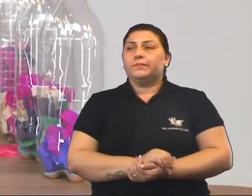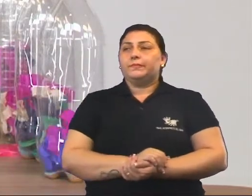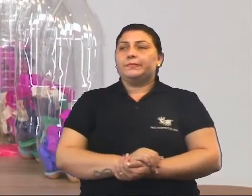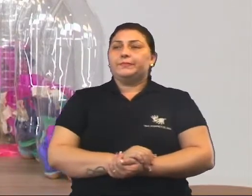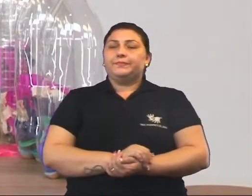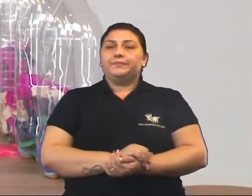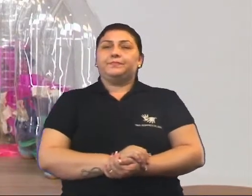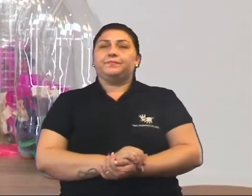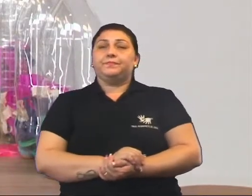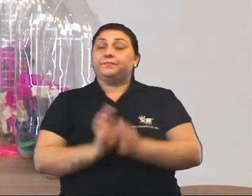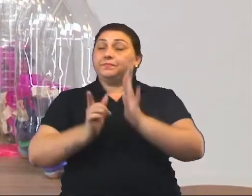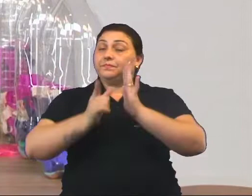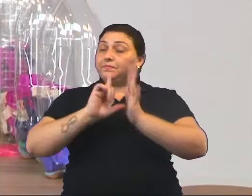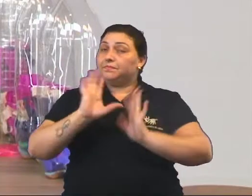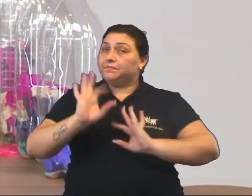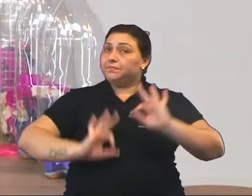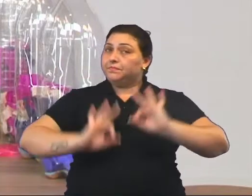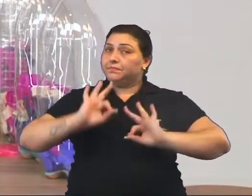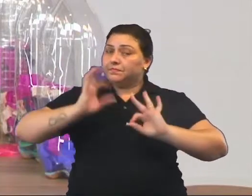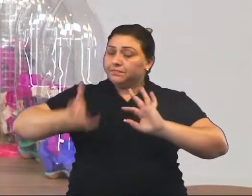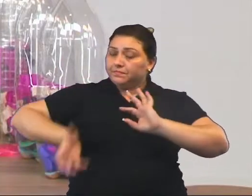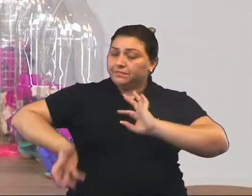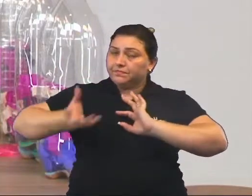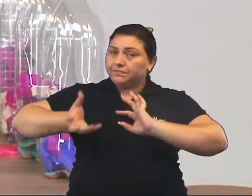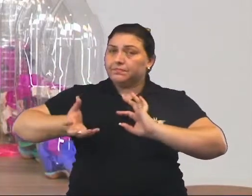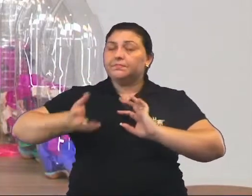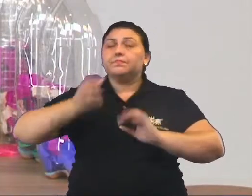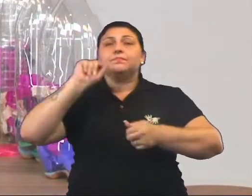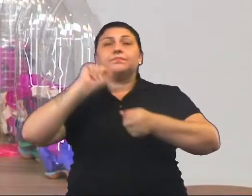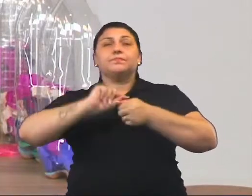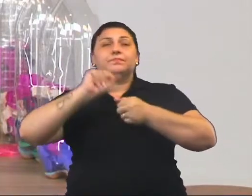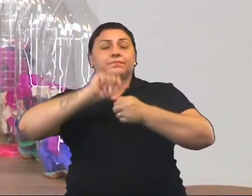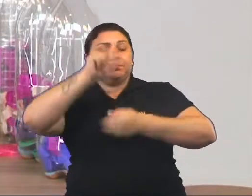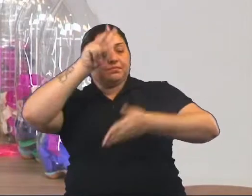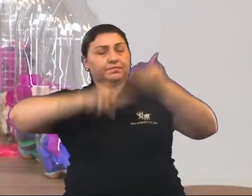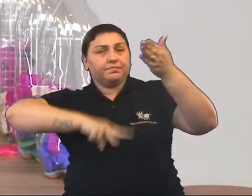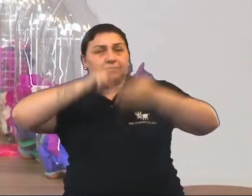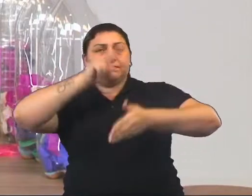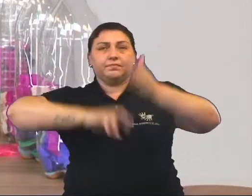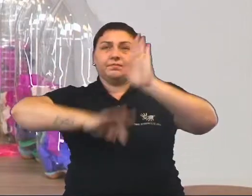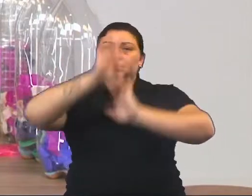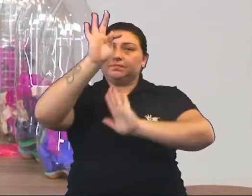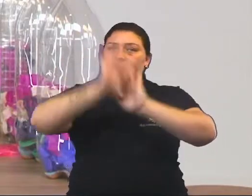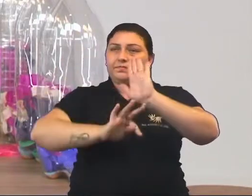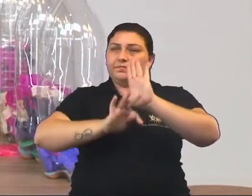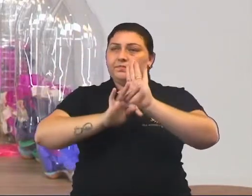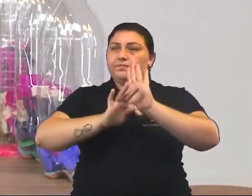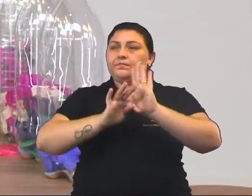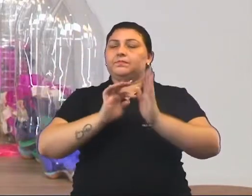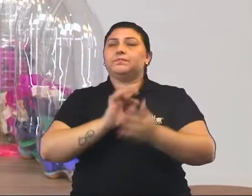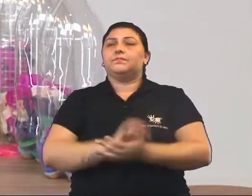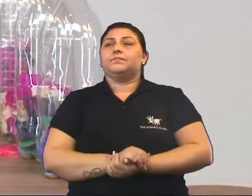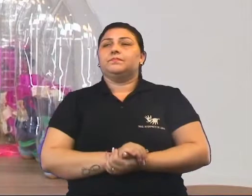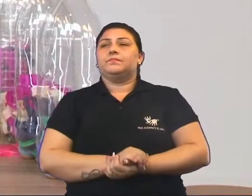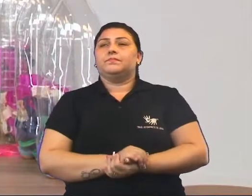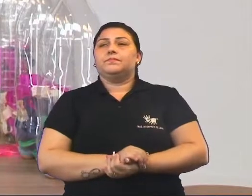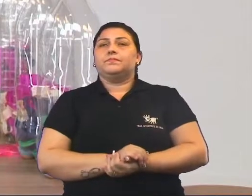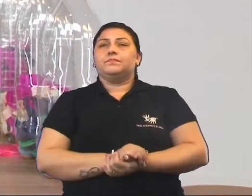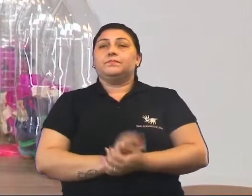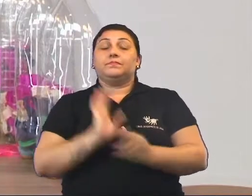boliche. Mas antes de construir o boliche, vamos fazer a leitura do texto. A leitura do